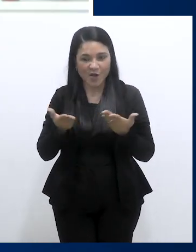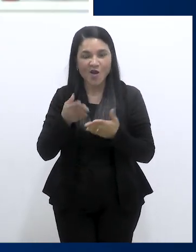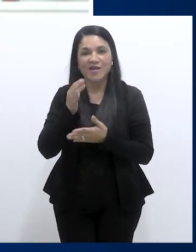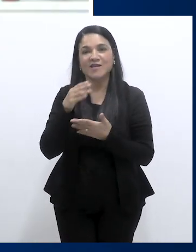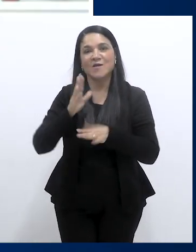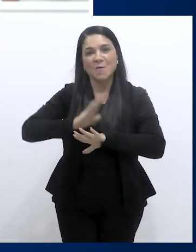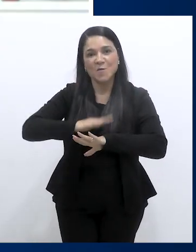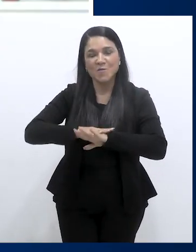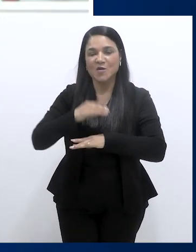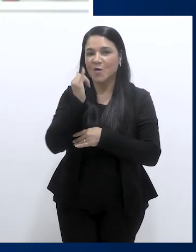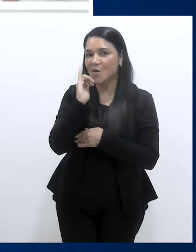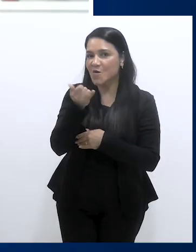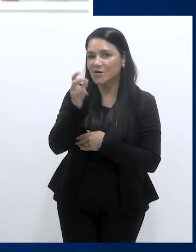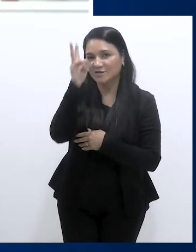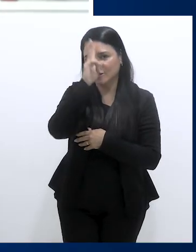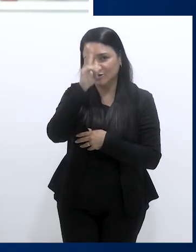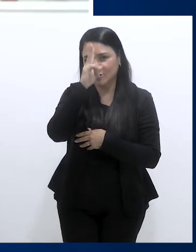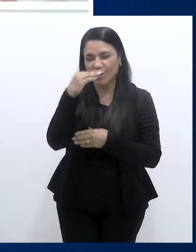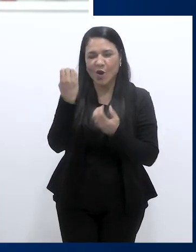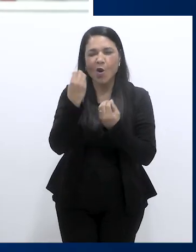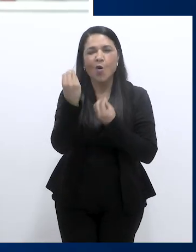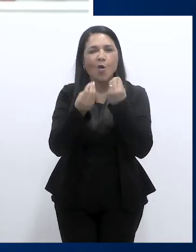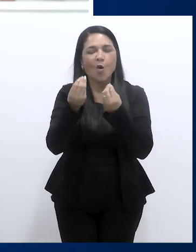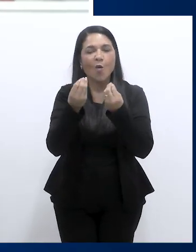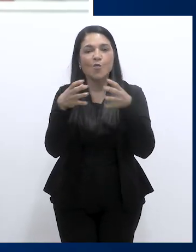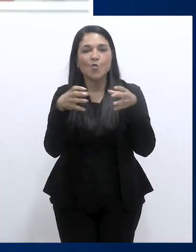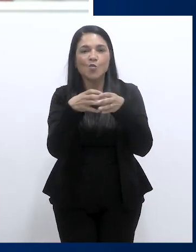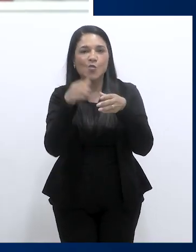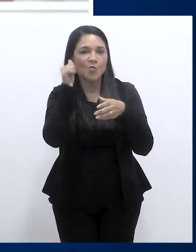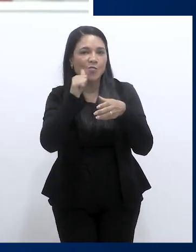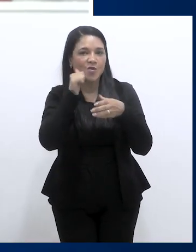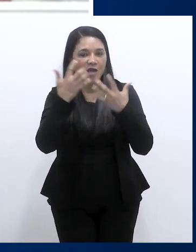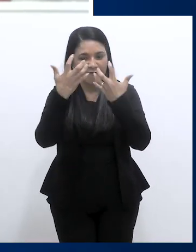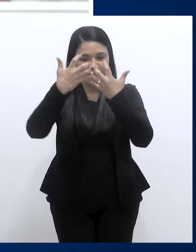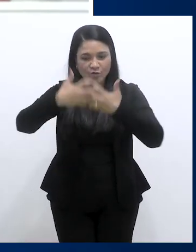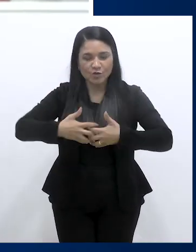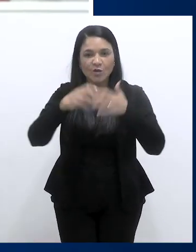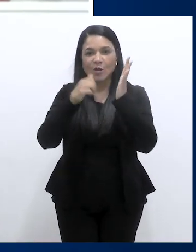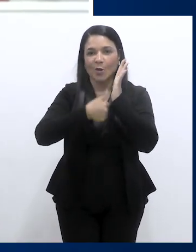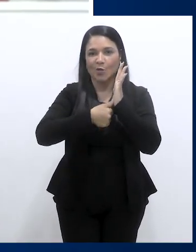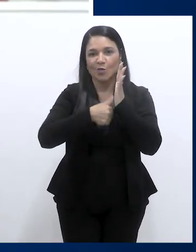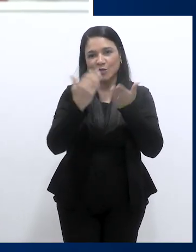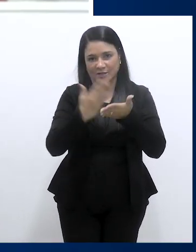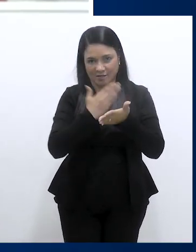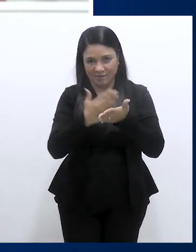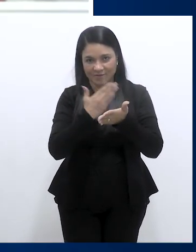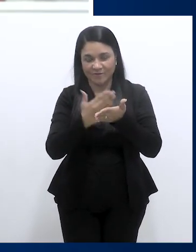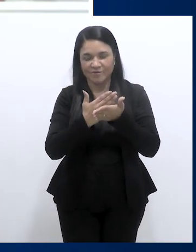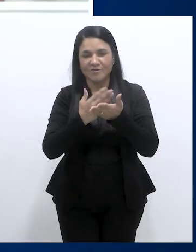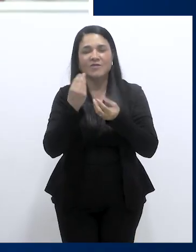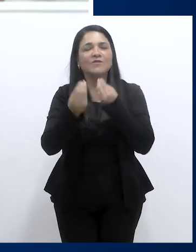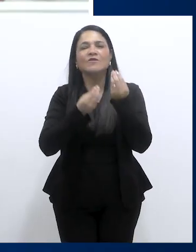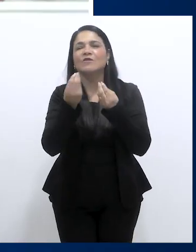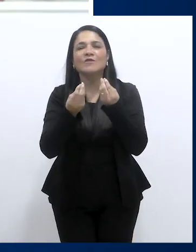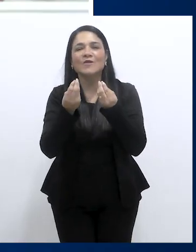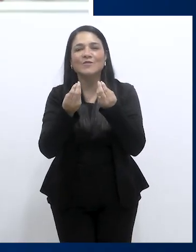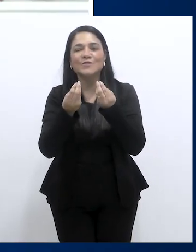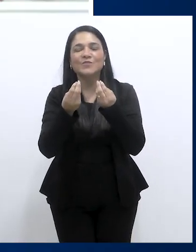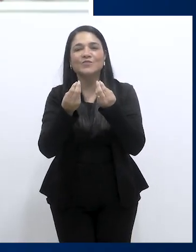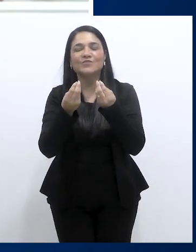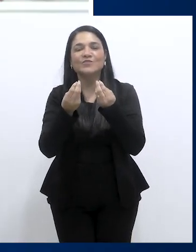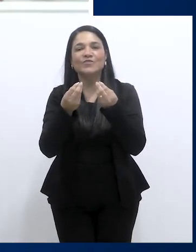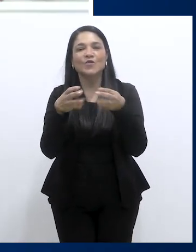de contar essa história, como a gente funciona, porque eu não sei se você sabe, o que faz